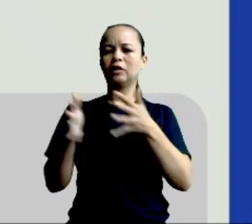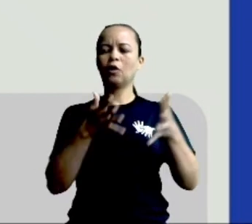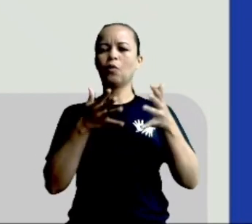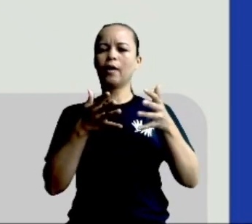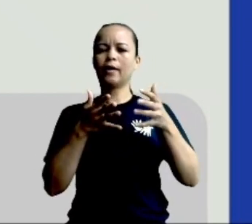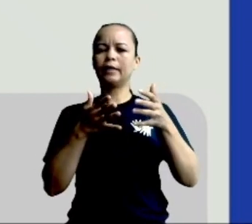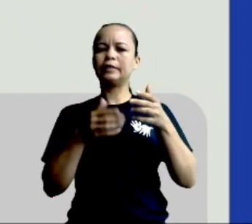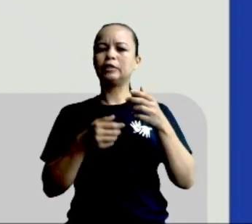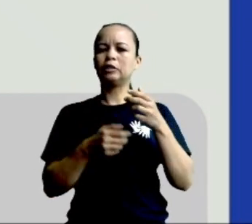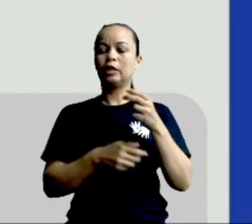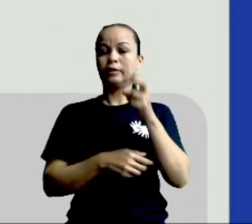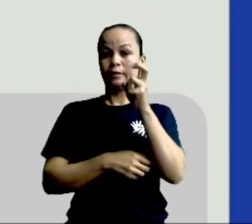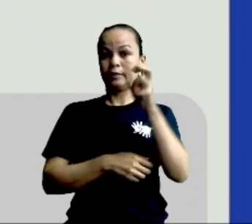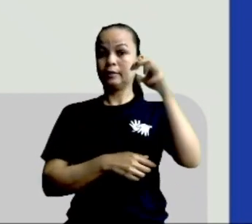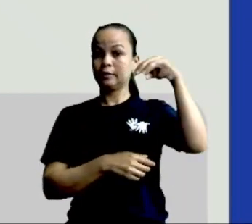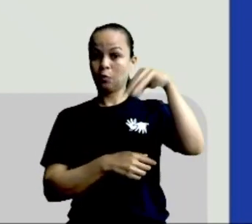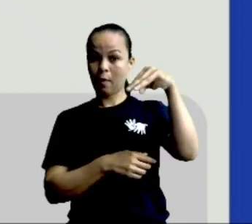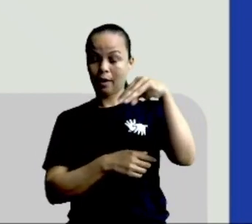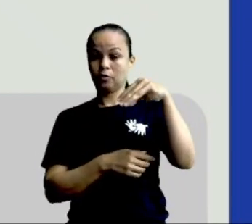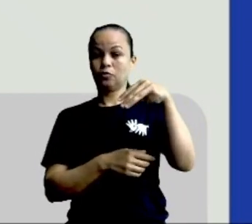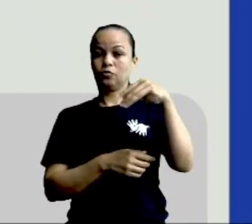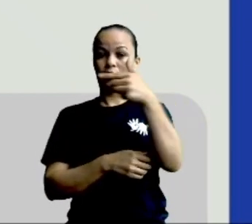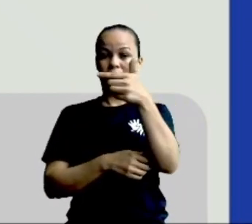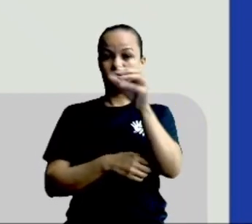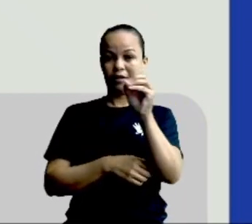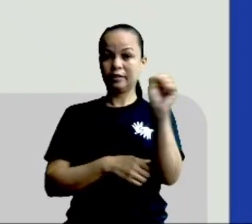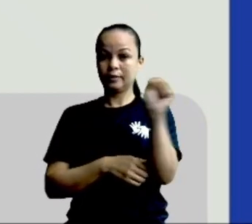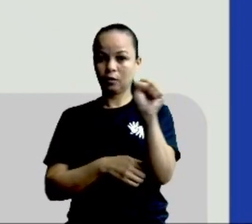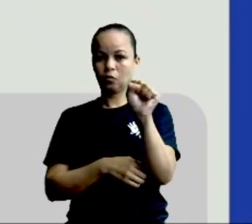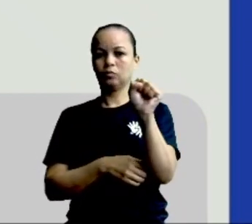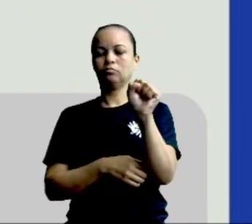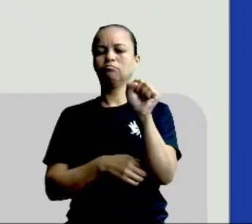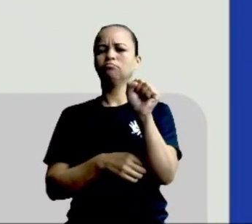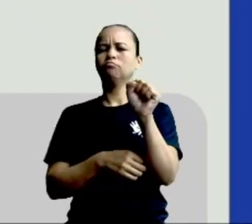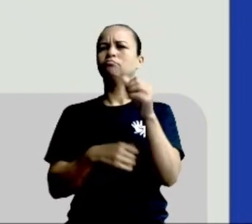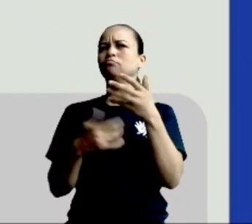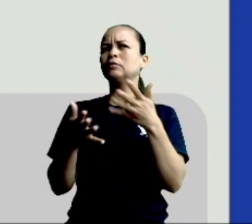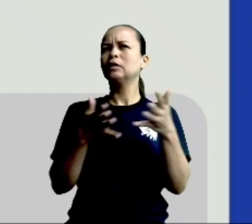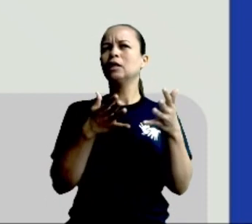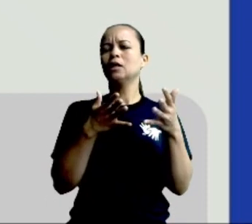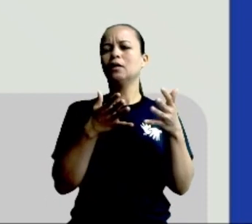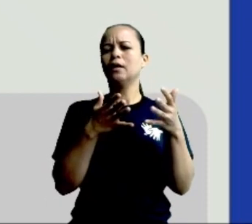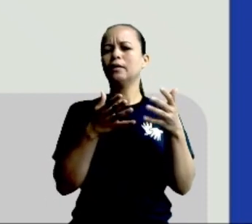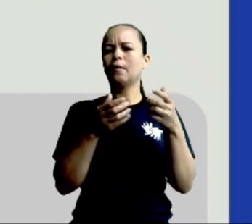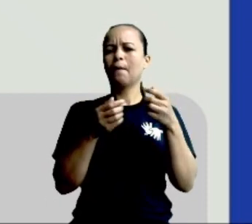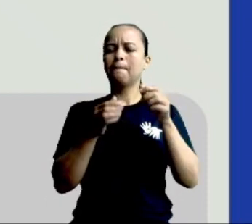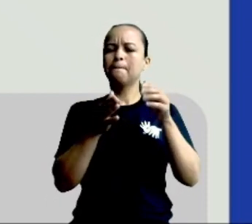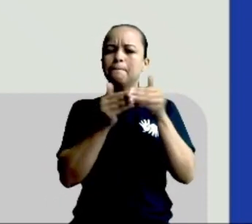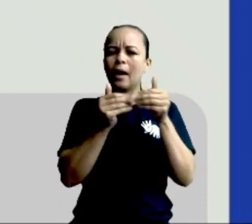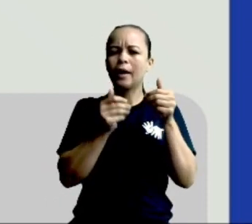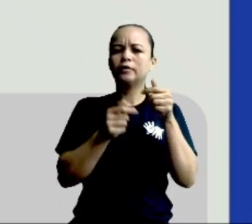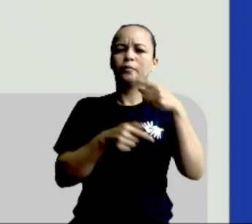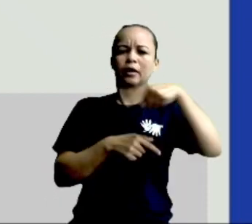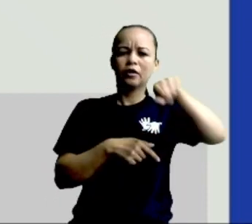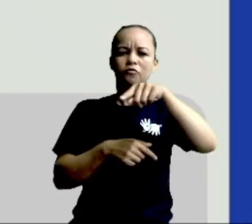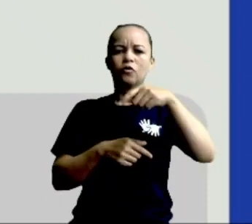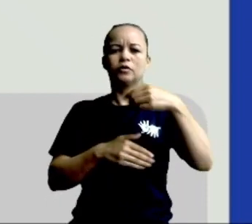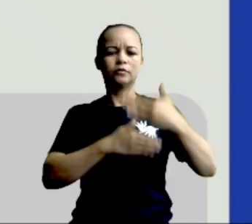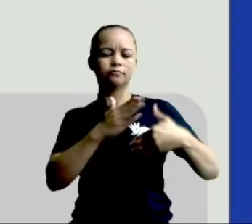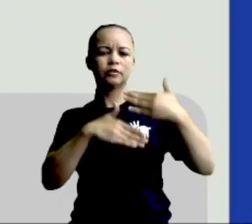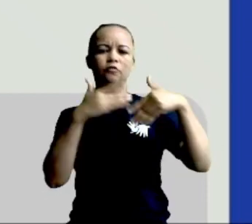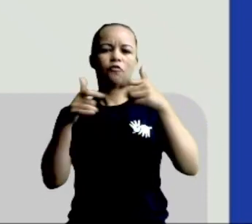5 metros em 20 segundos. Então, ele pede o quê, professor? Ele pede para você determinar a potência